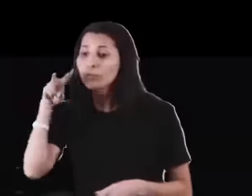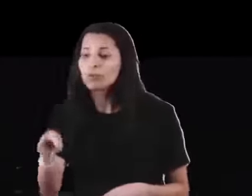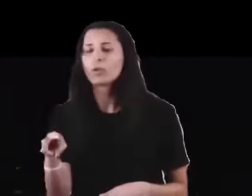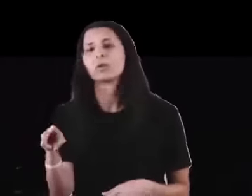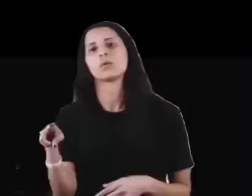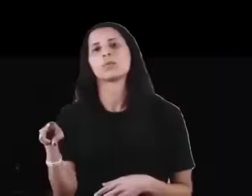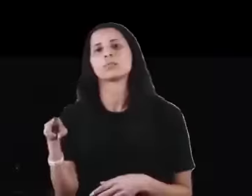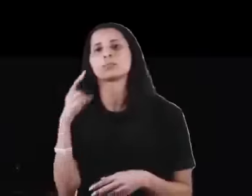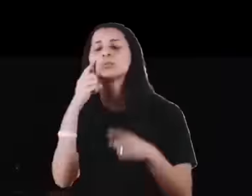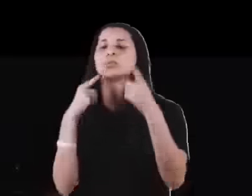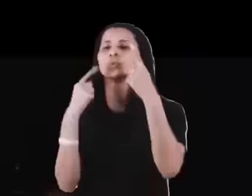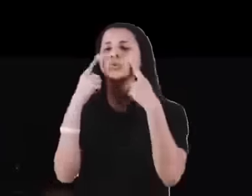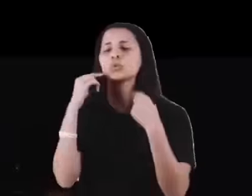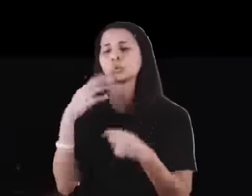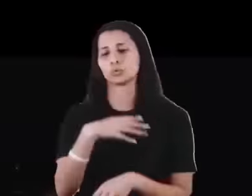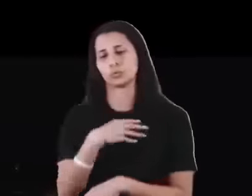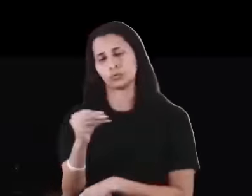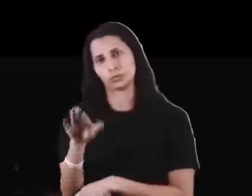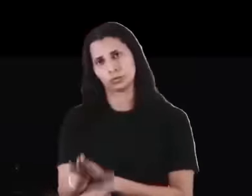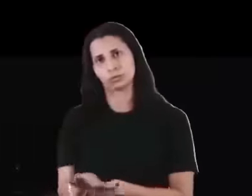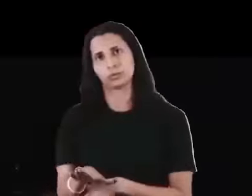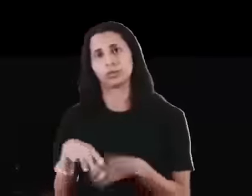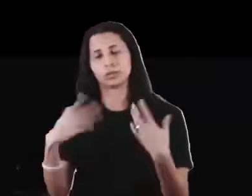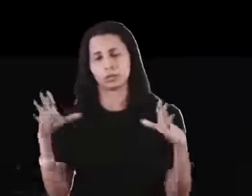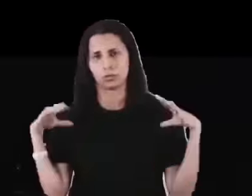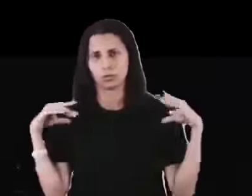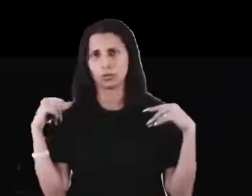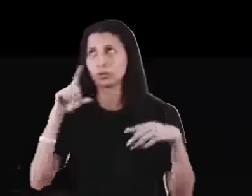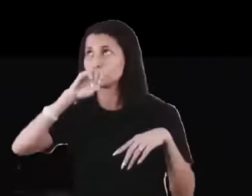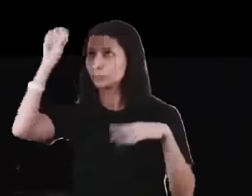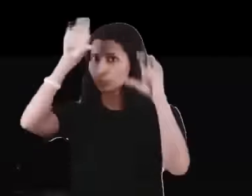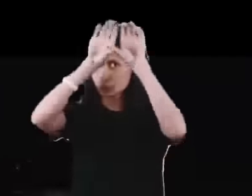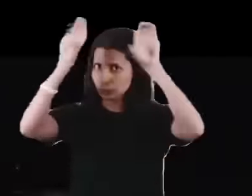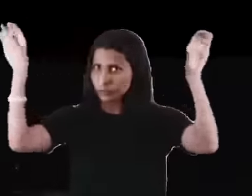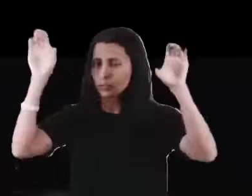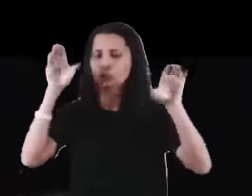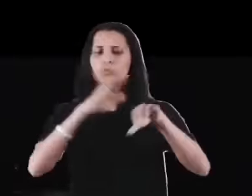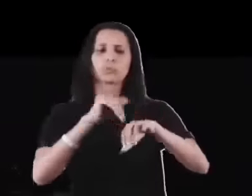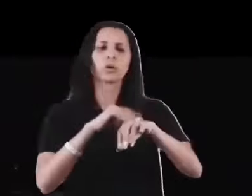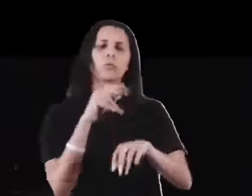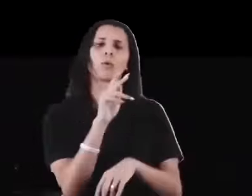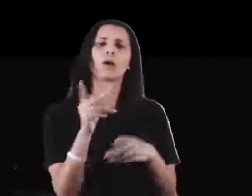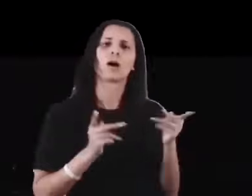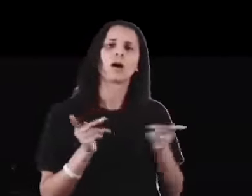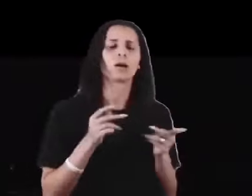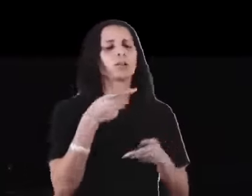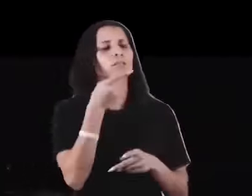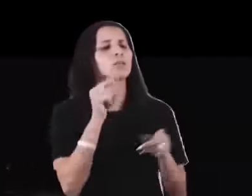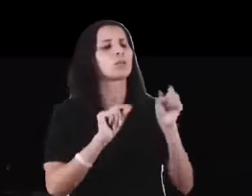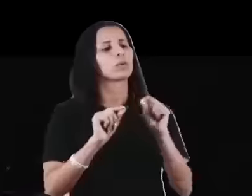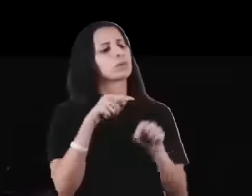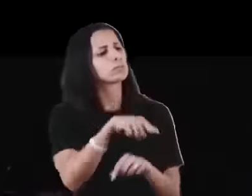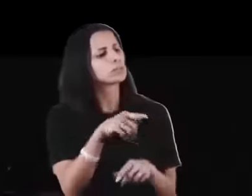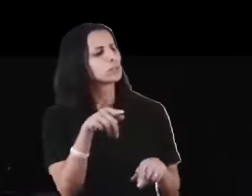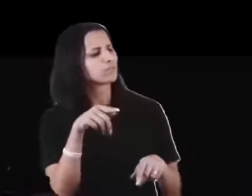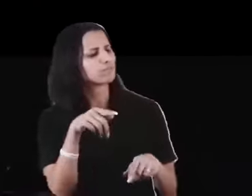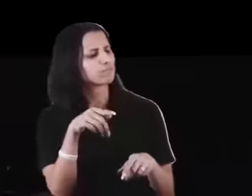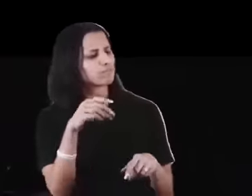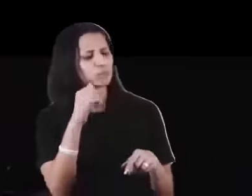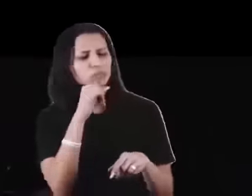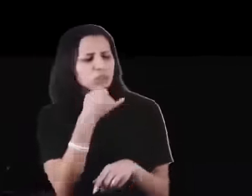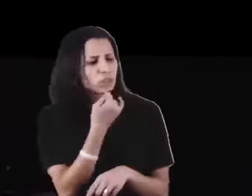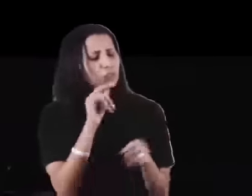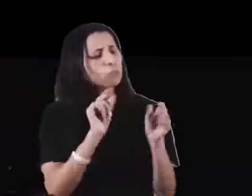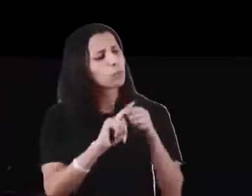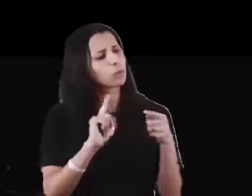e o Anjo de Deus do céu chamou a Guy lhe disse o que te aflige h não tenha medo Deus ouve um